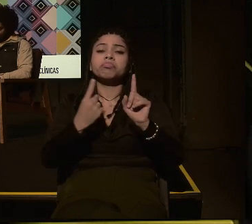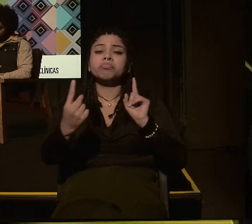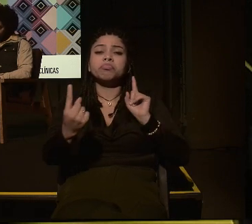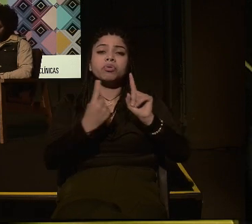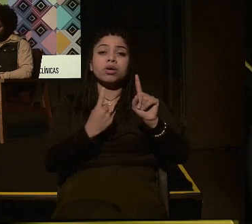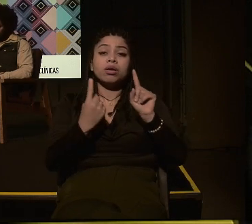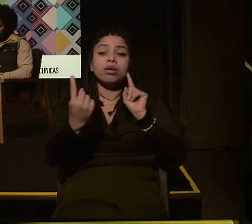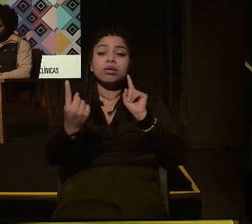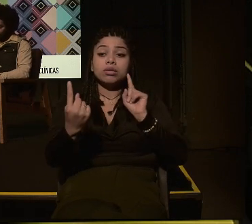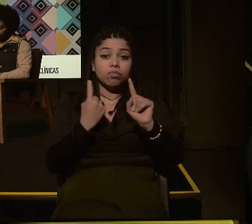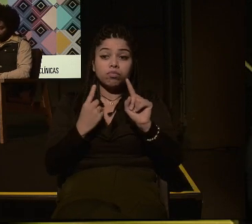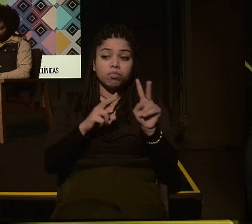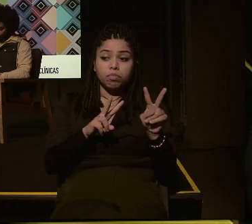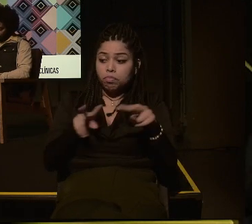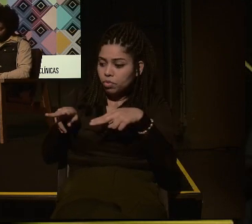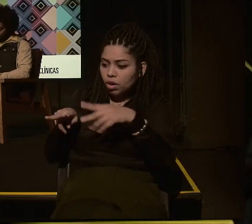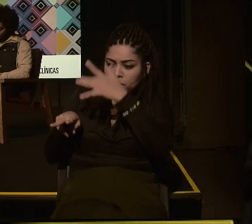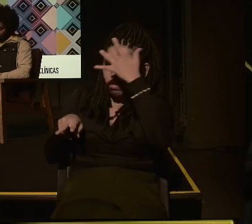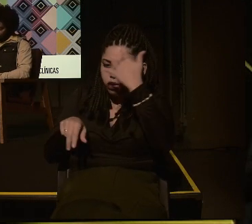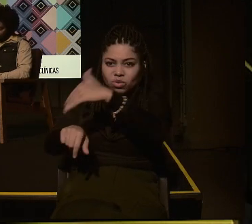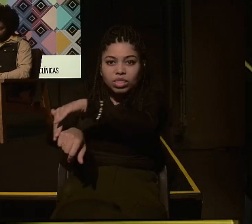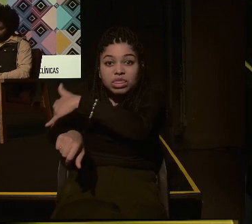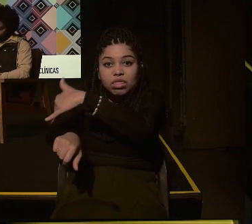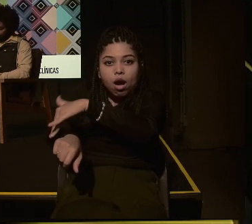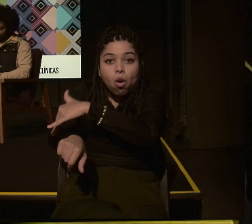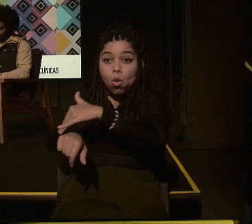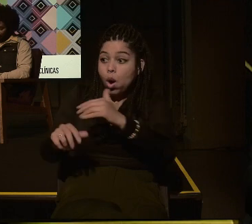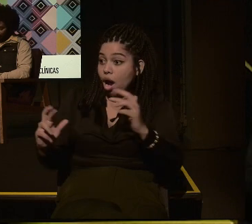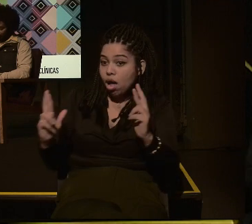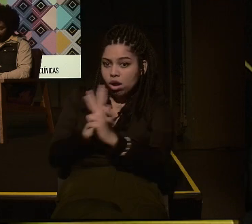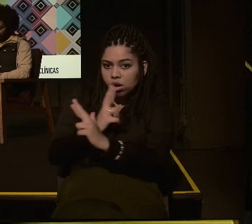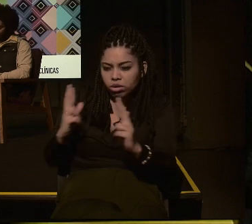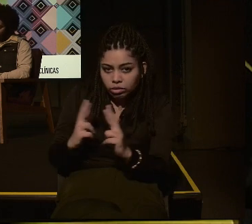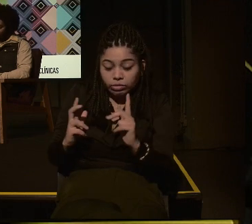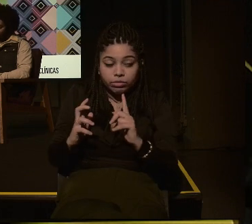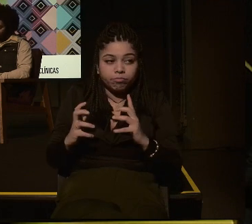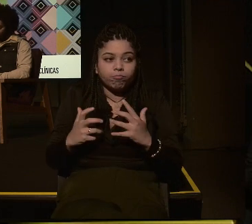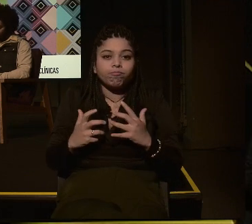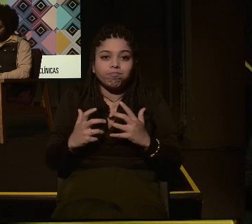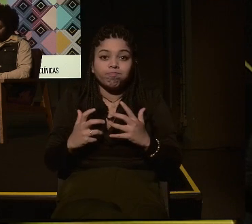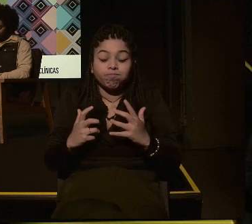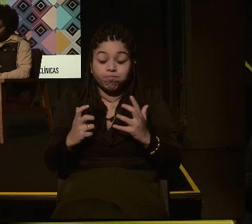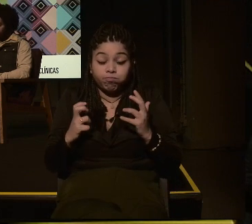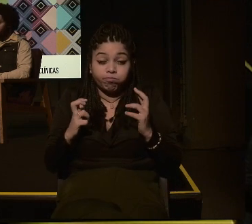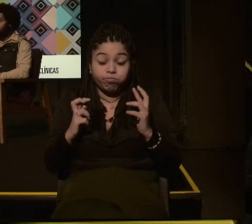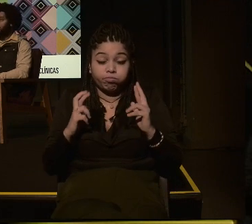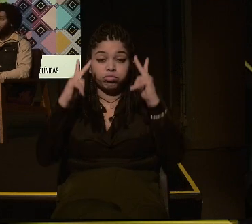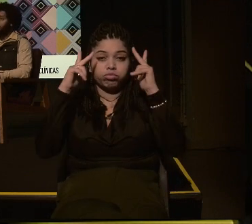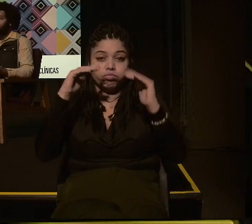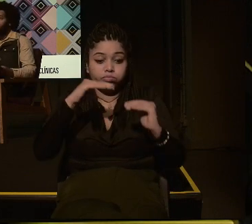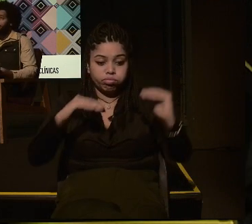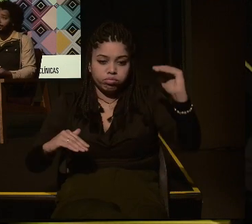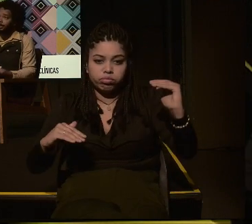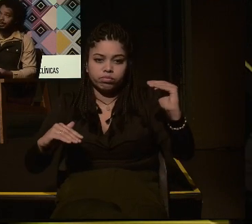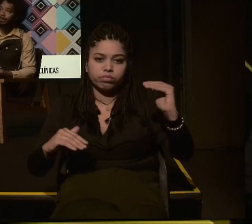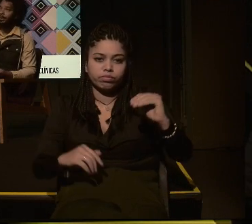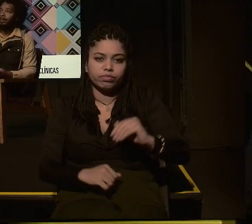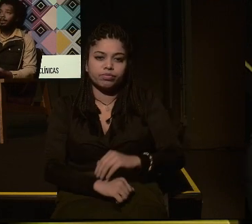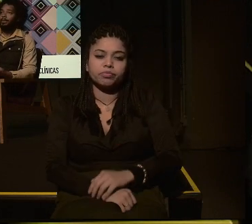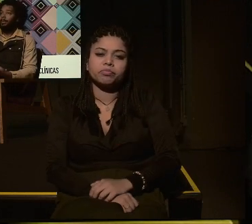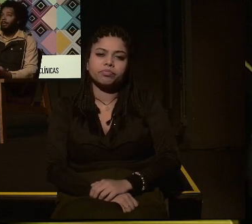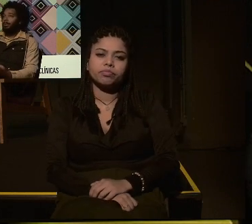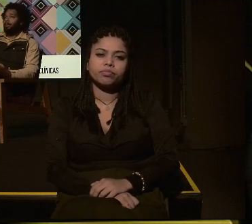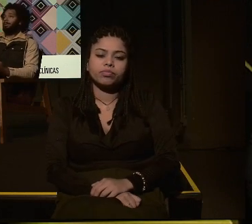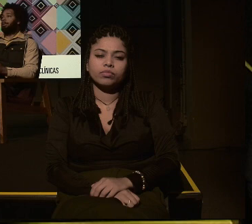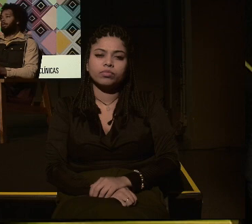eu faço relação com isso, e a gente vai encontrar essa cena